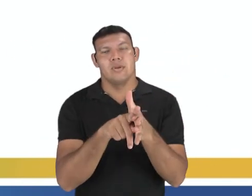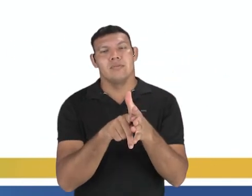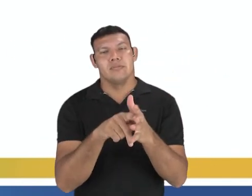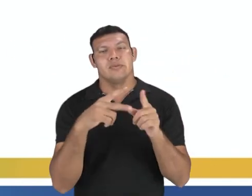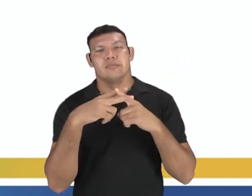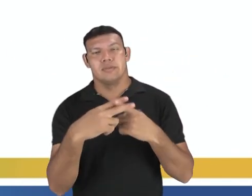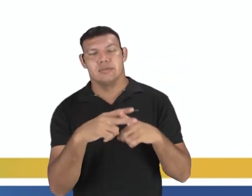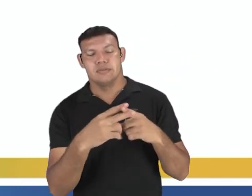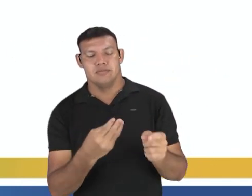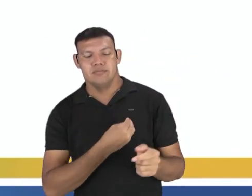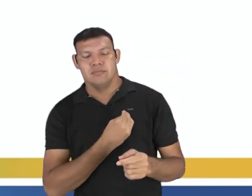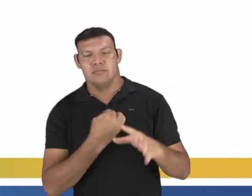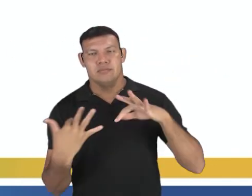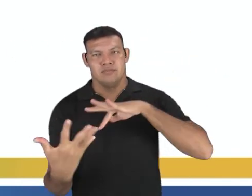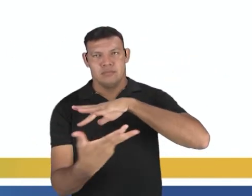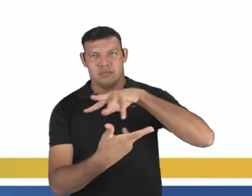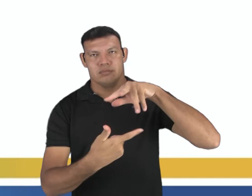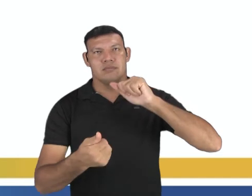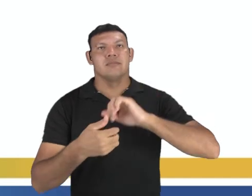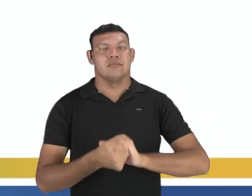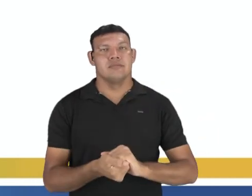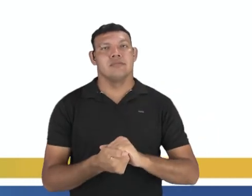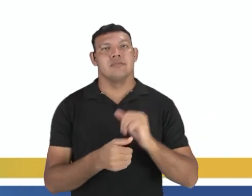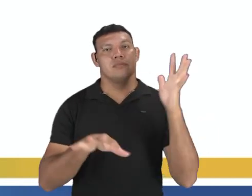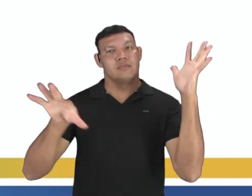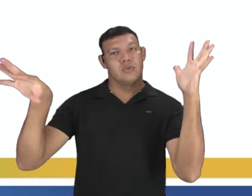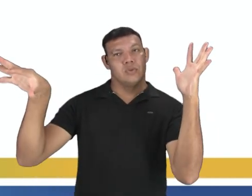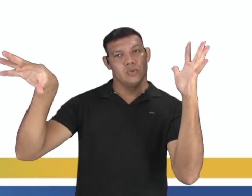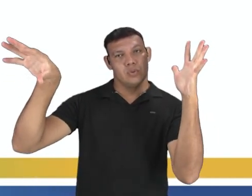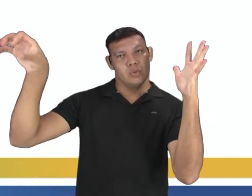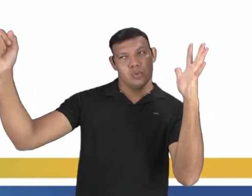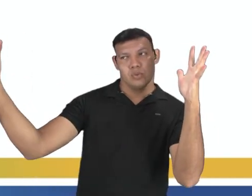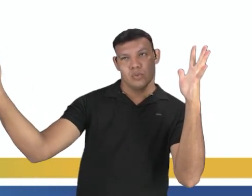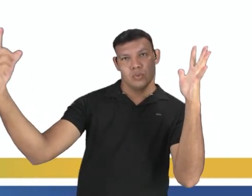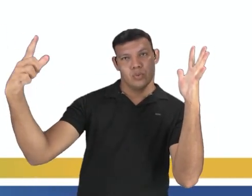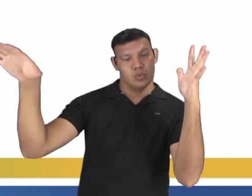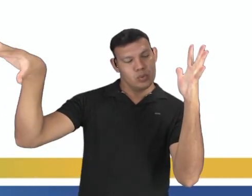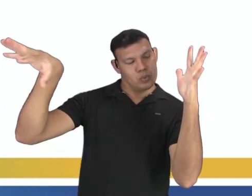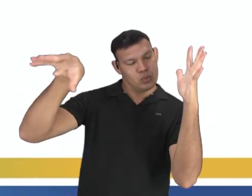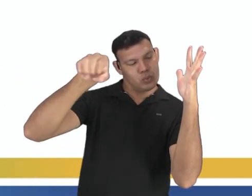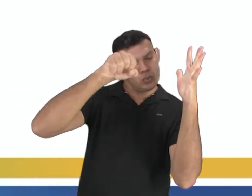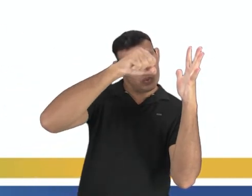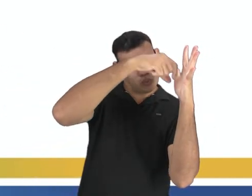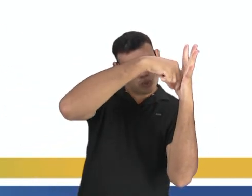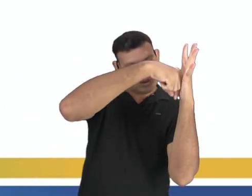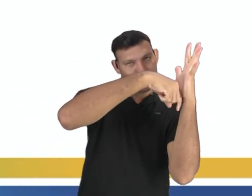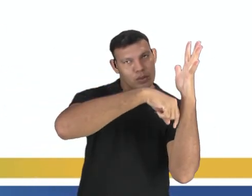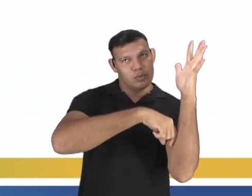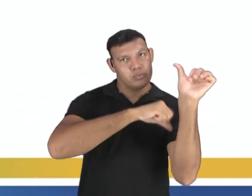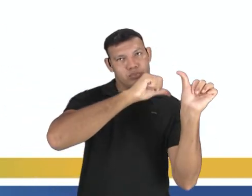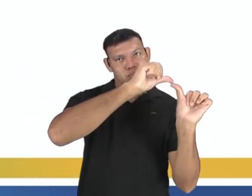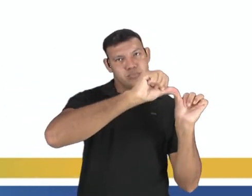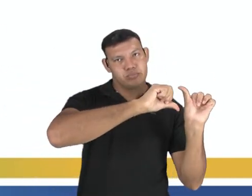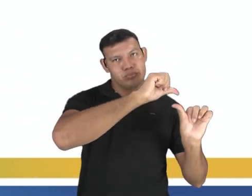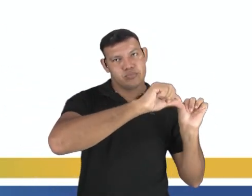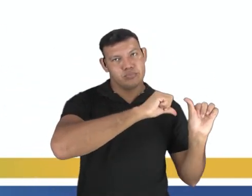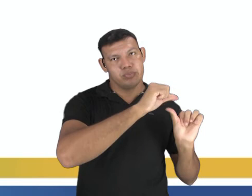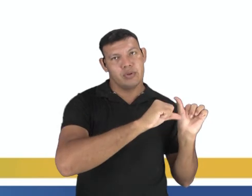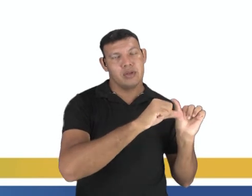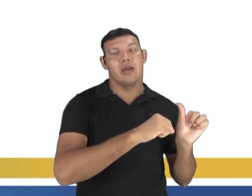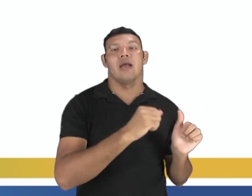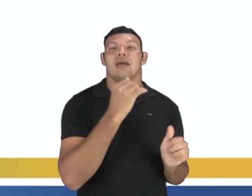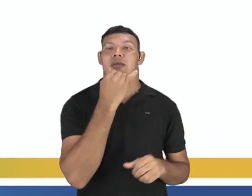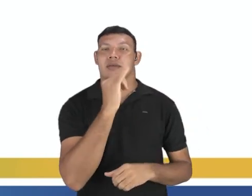da vida no planeta. Durante a fotossíntese, a energia luminosa é absorvida, principalmente pela clorofila, e posteriormente